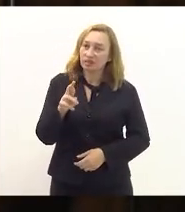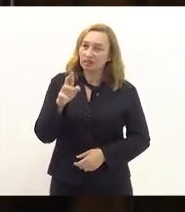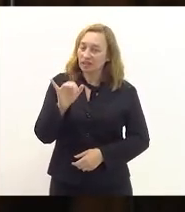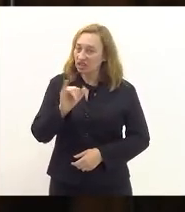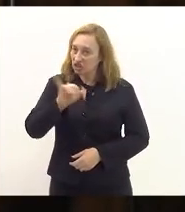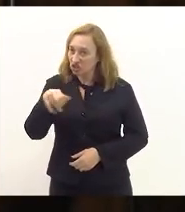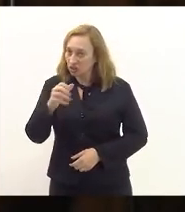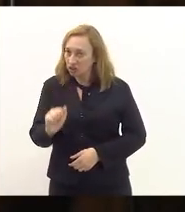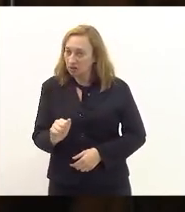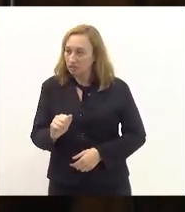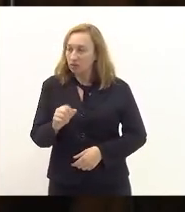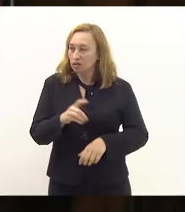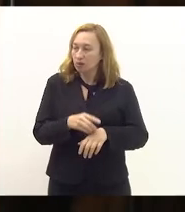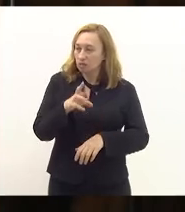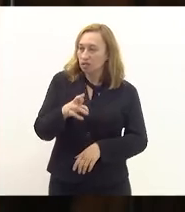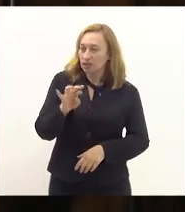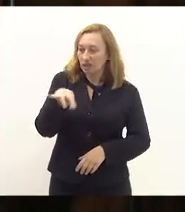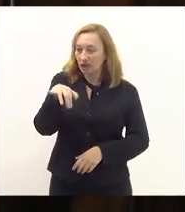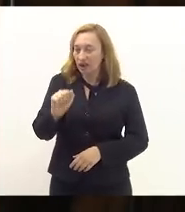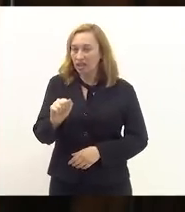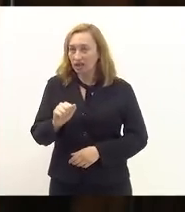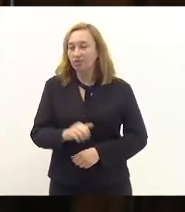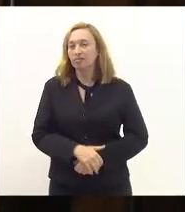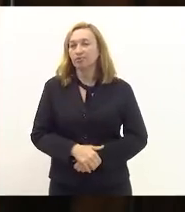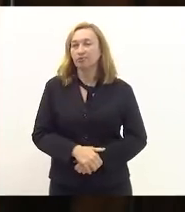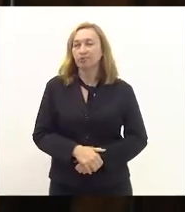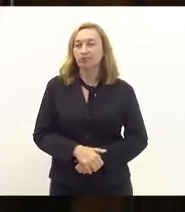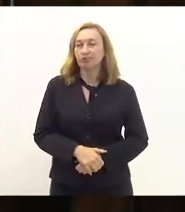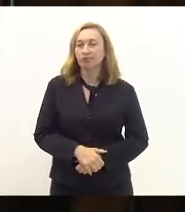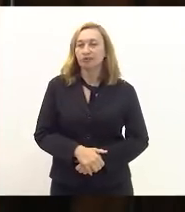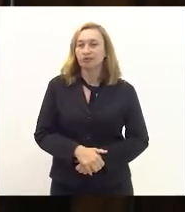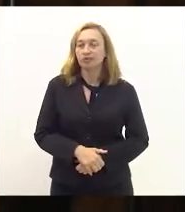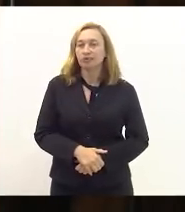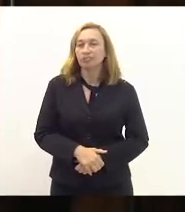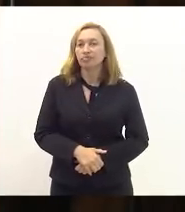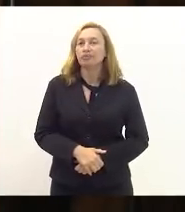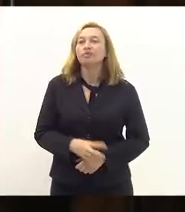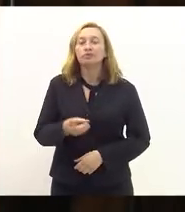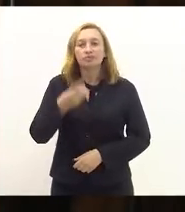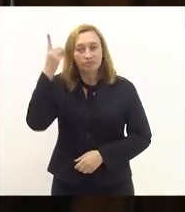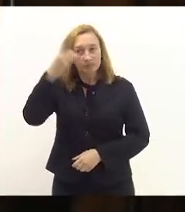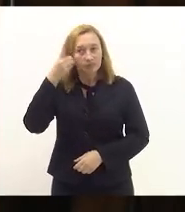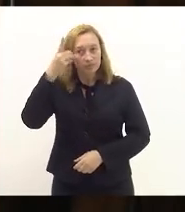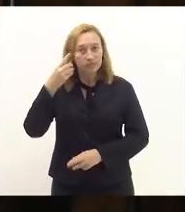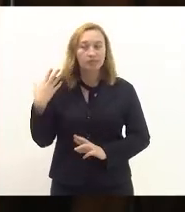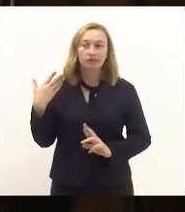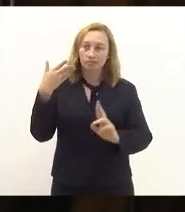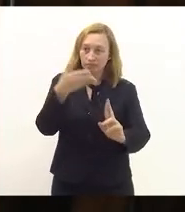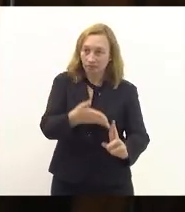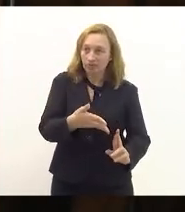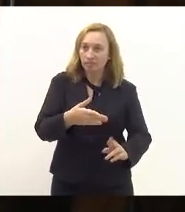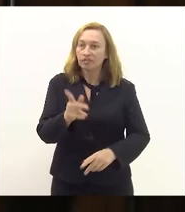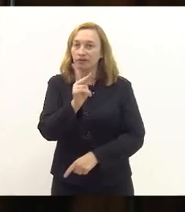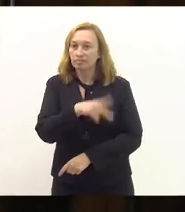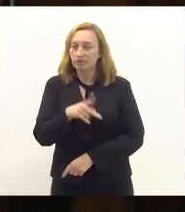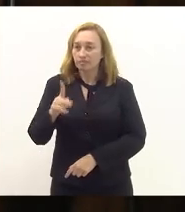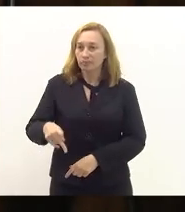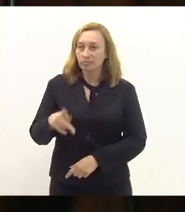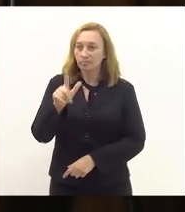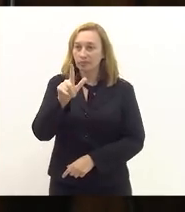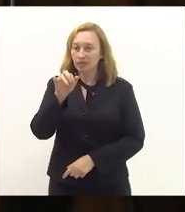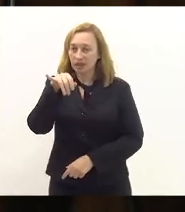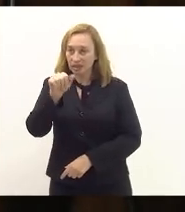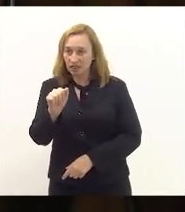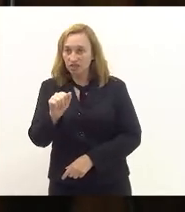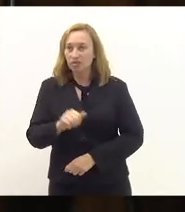como o doutor Siqueira Castro, como a nossa deputada e referência, professora Lígia Doutel